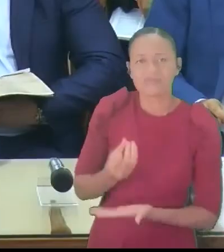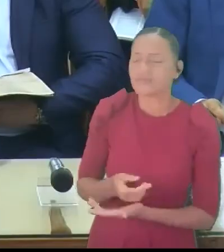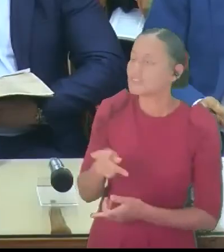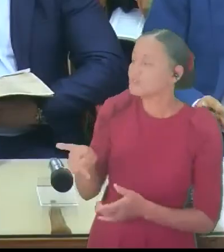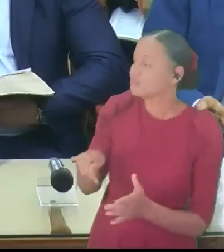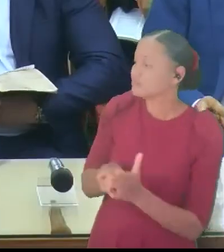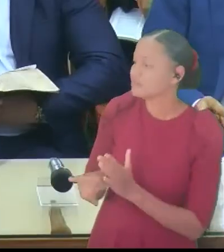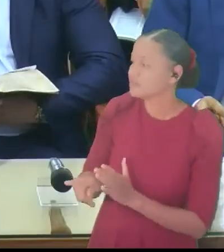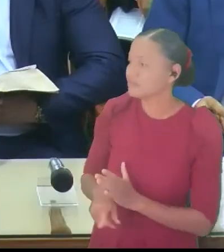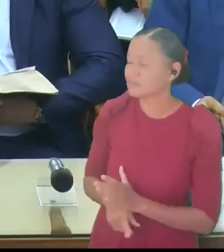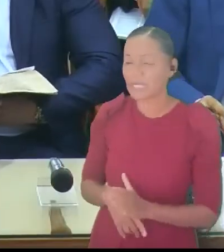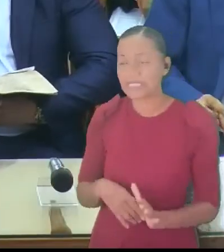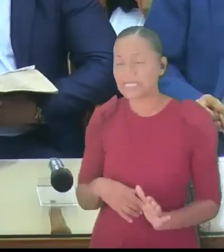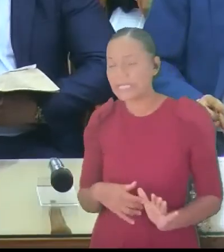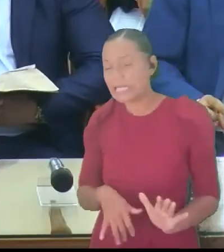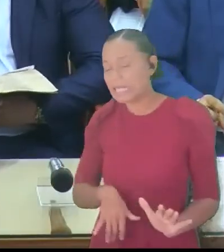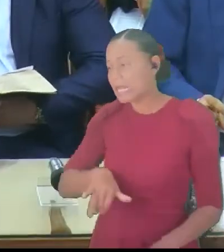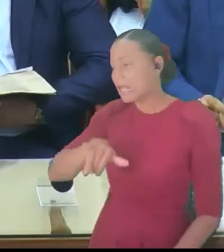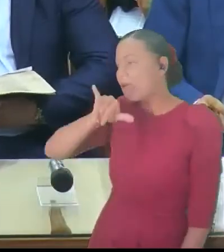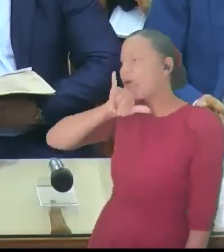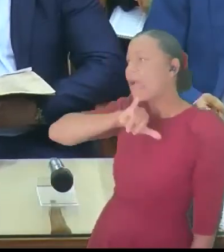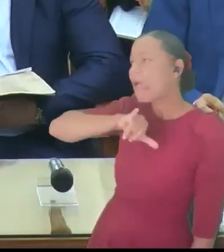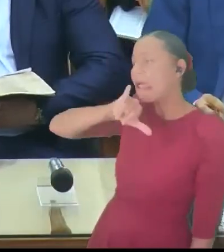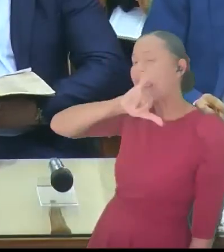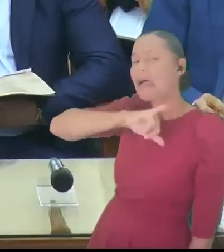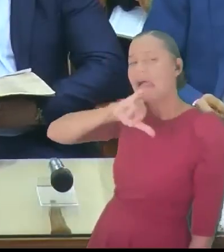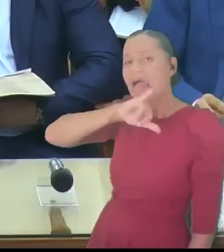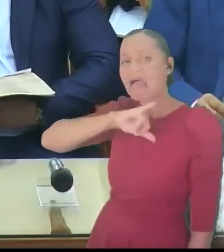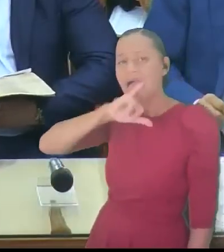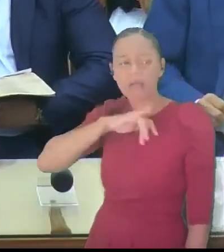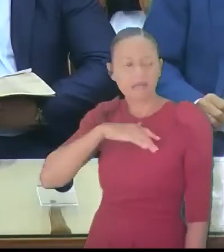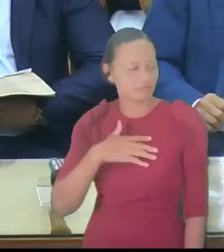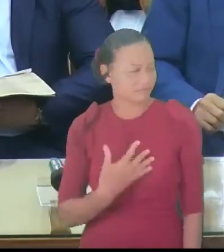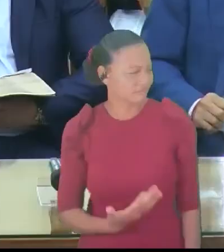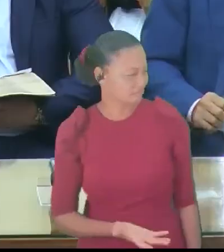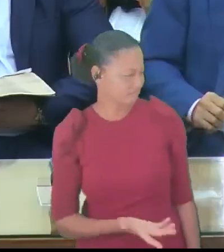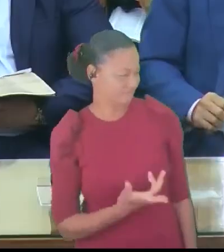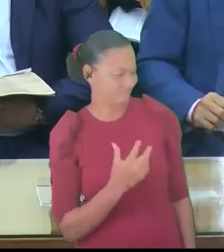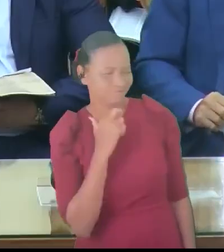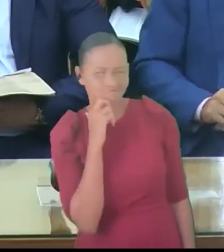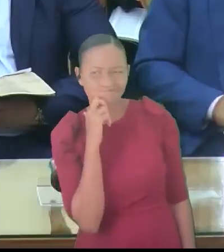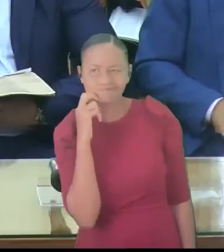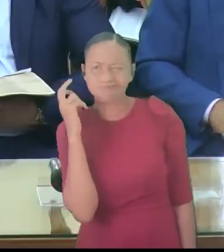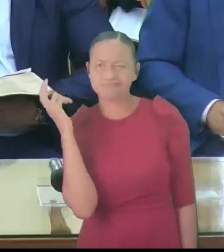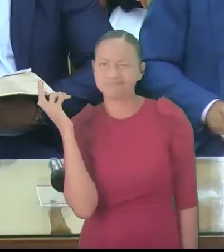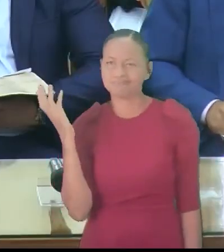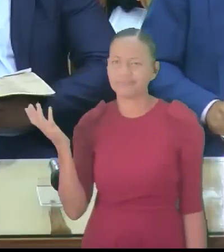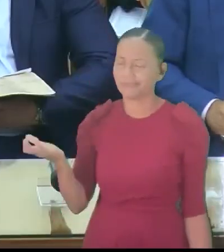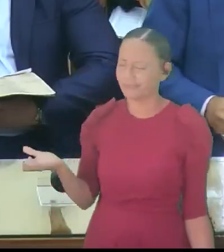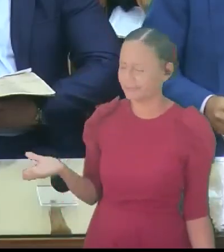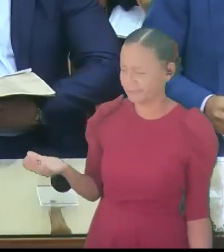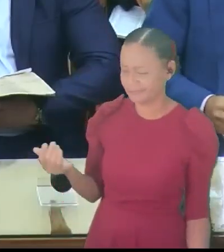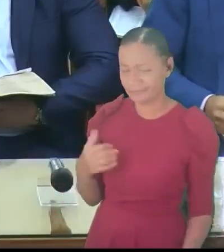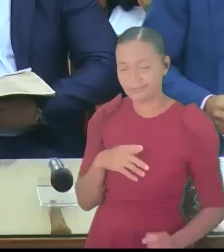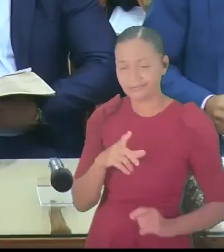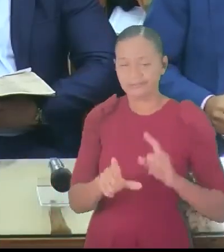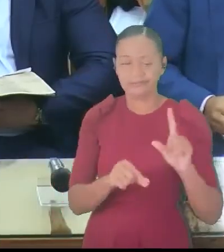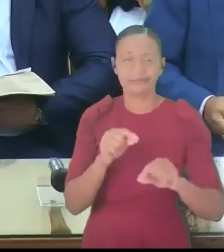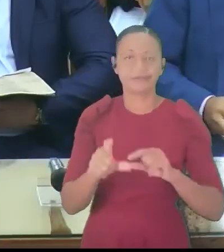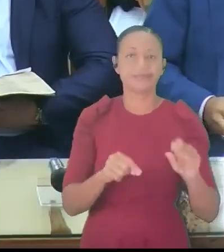assim, ele dava uma desculpa tão esfarrapada que eu fiquei com vergonha. Porque ele é seletista.